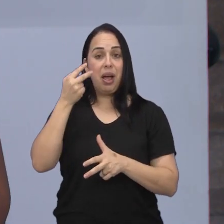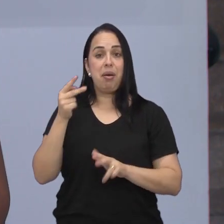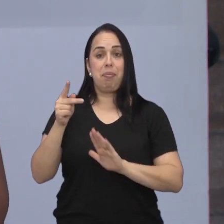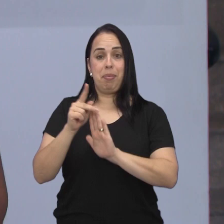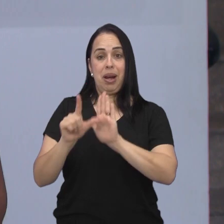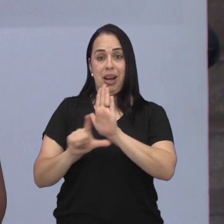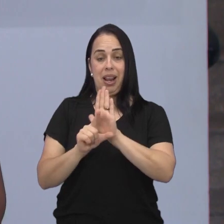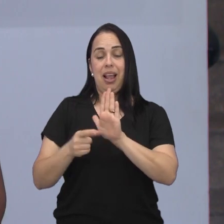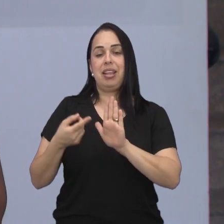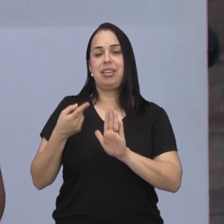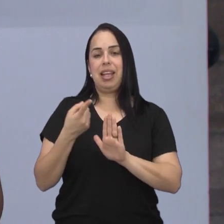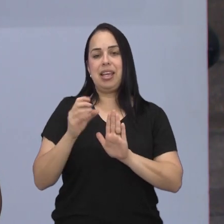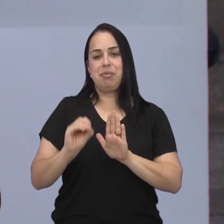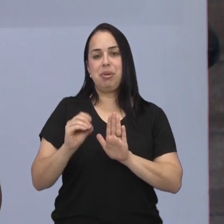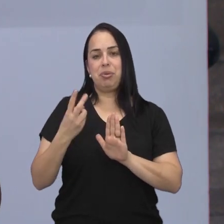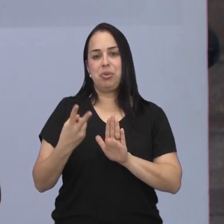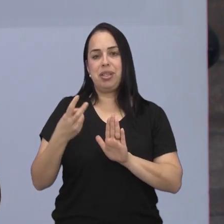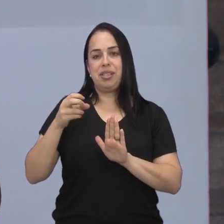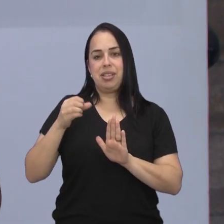Municipal aprovou a Lei